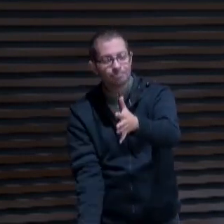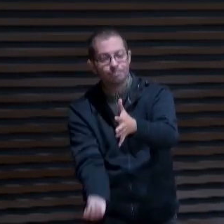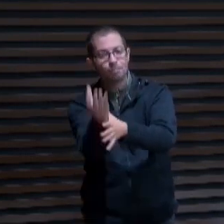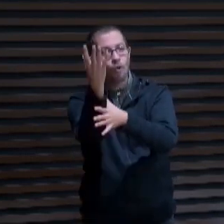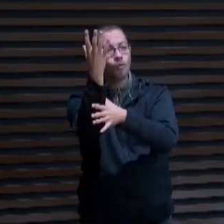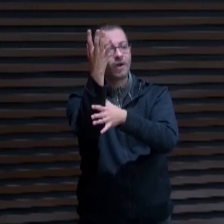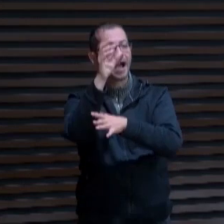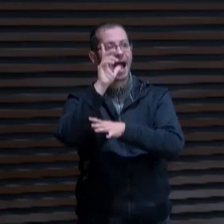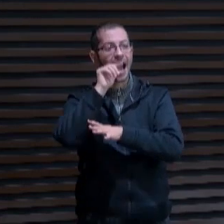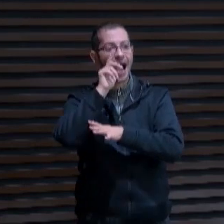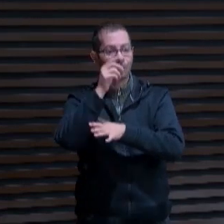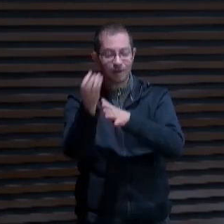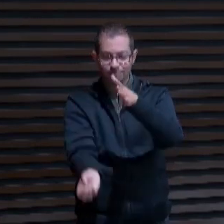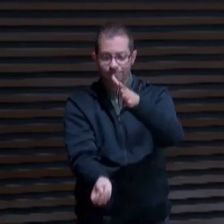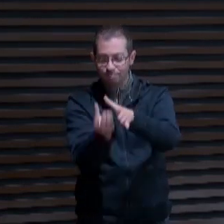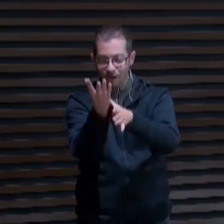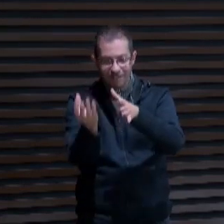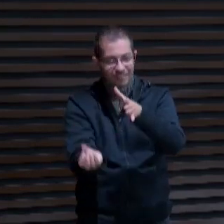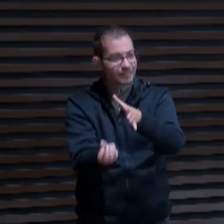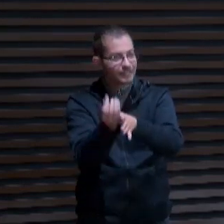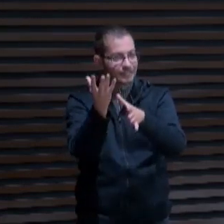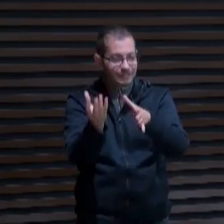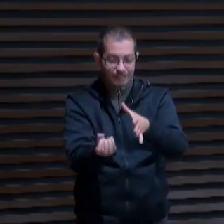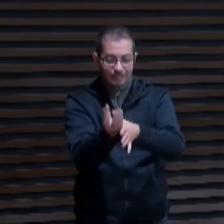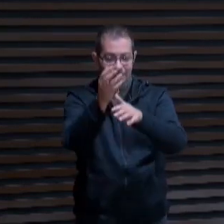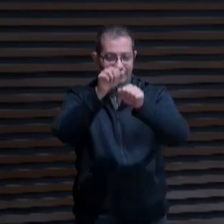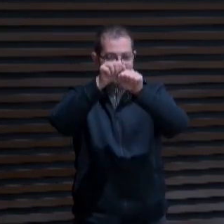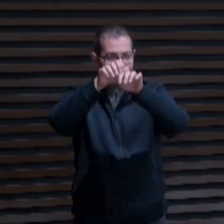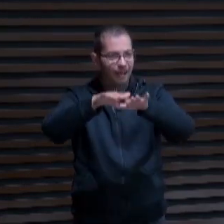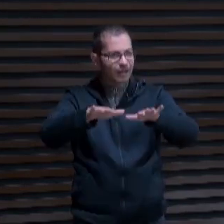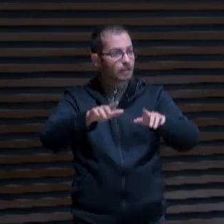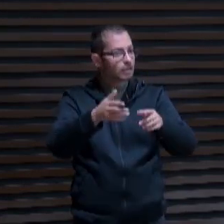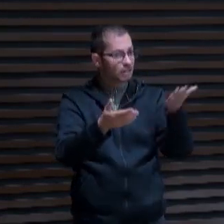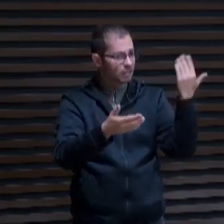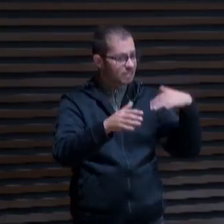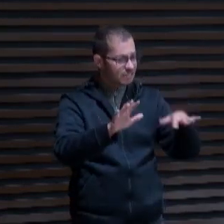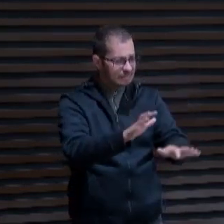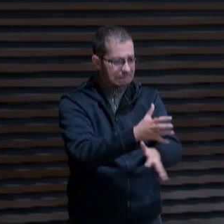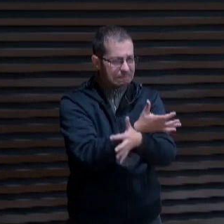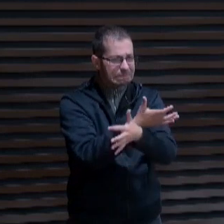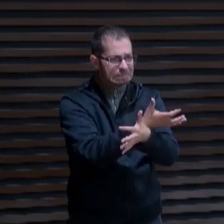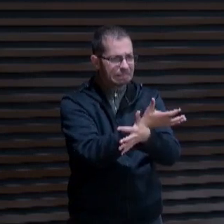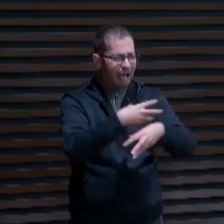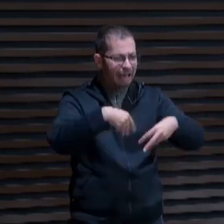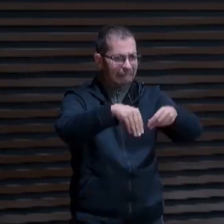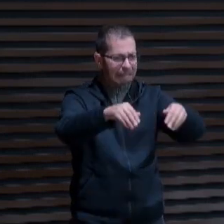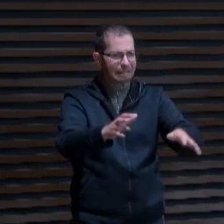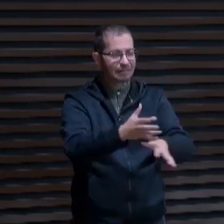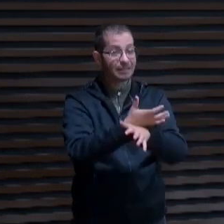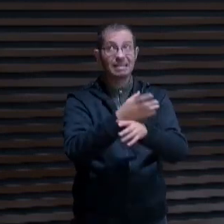o adoraria, como esse povo se relacionaria com ele. Ele deu seus preceitos,